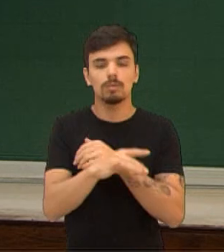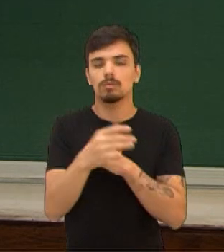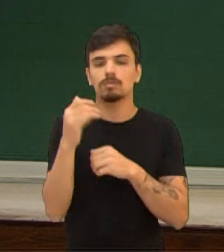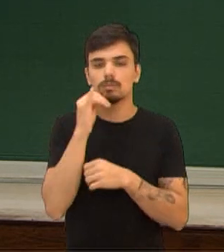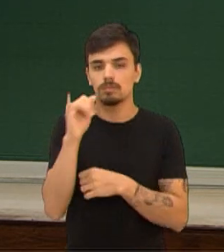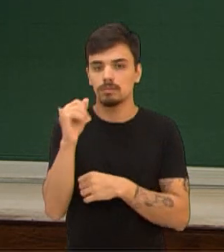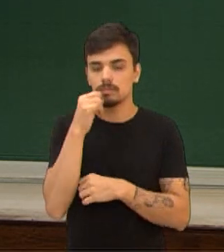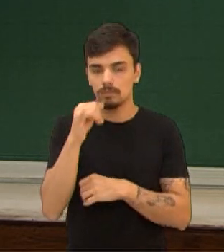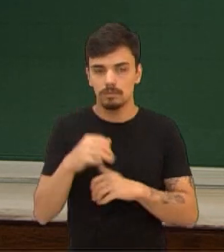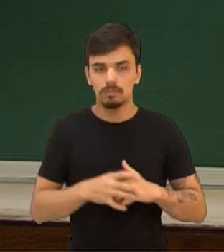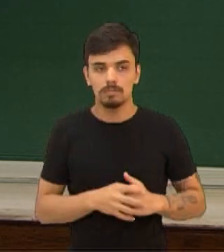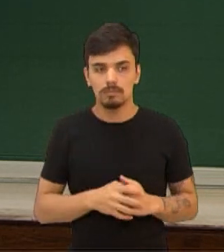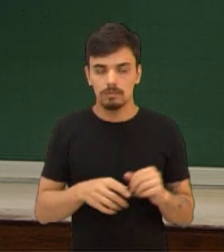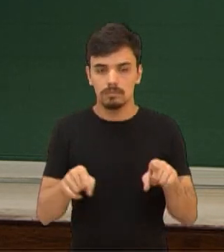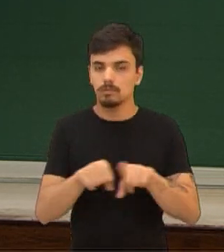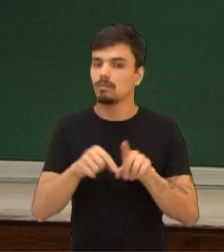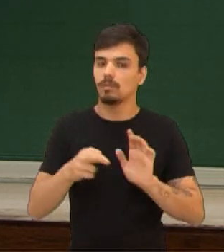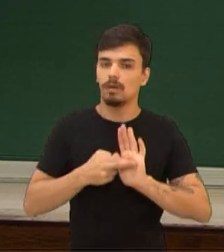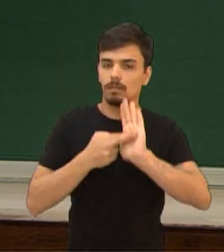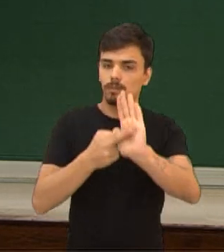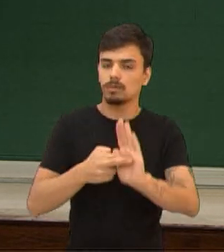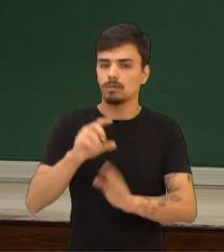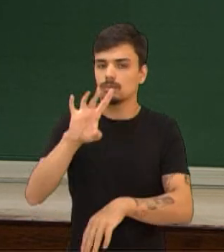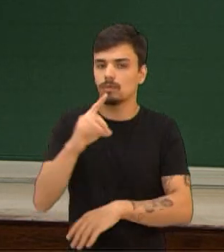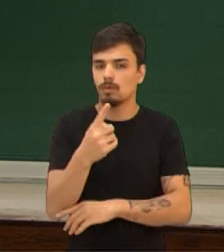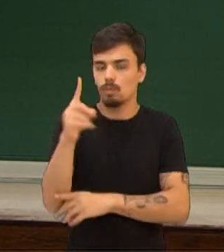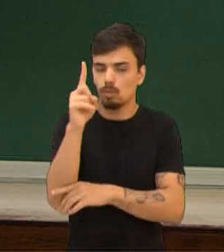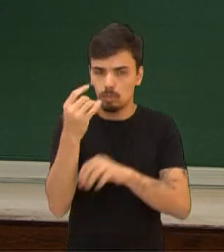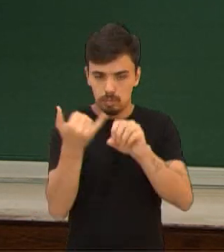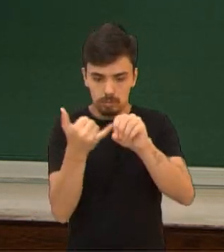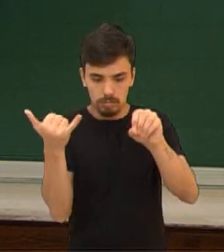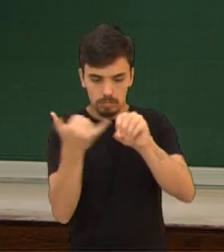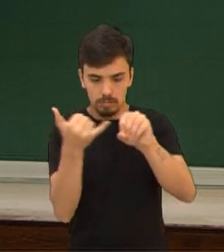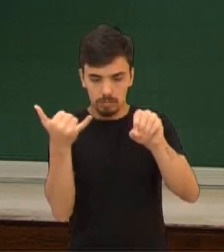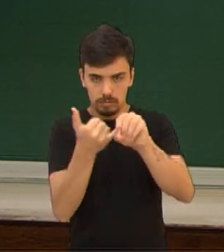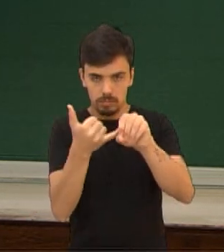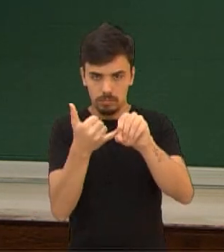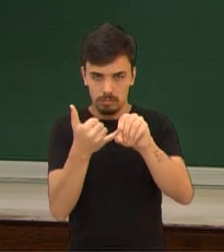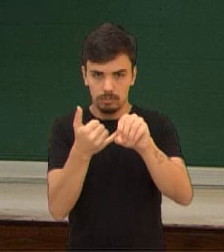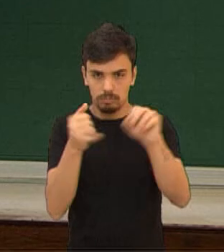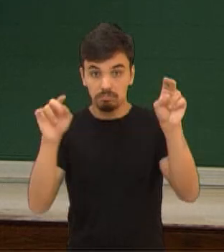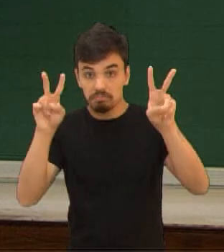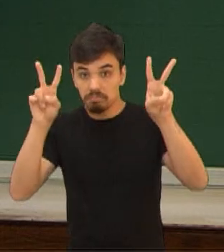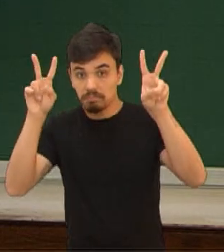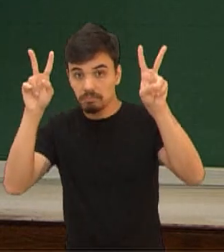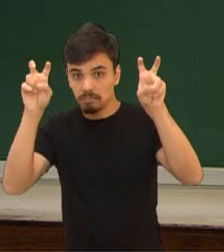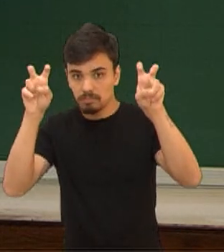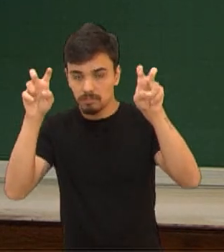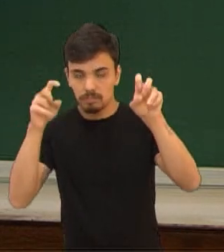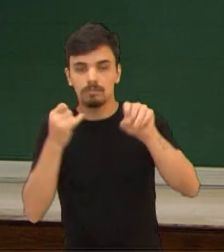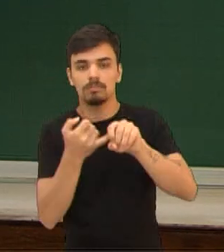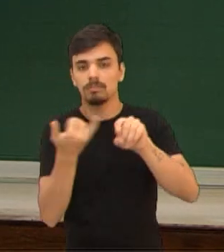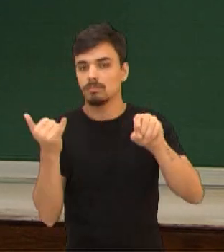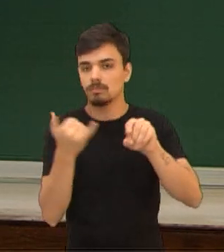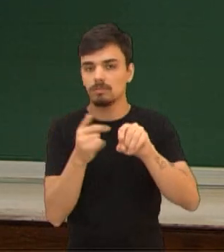total, representado por apenas um capacitor só, entre aspas, porque não é um